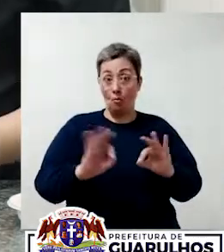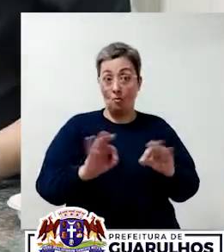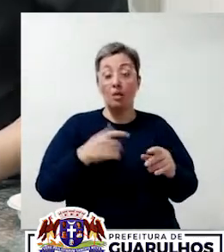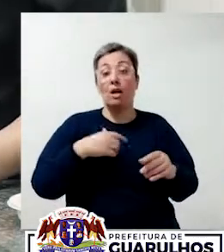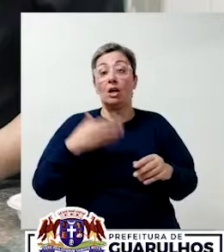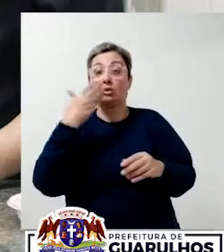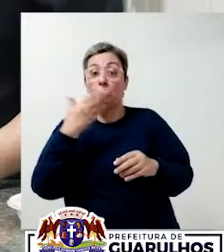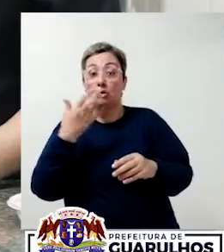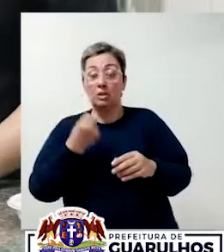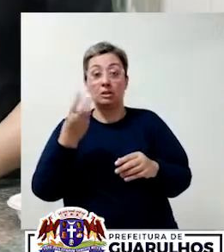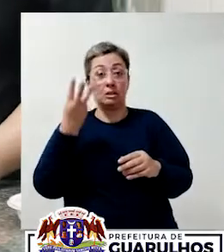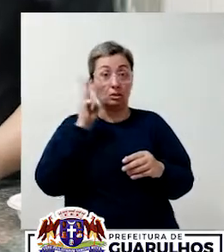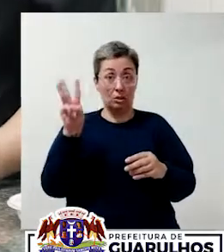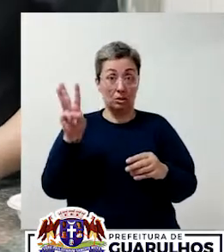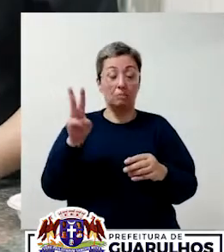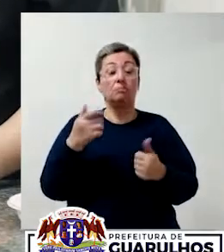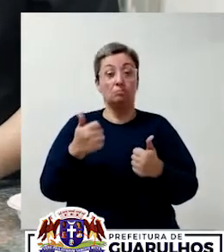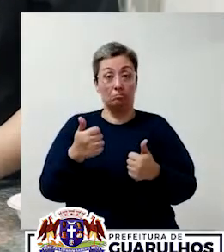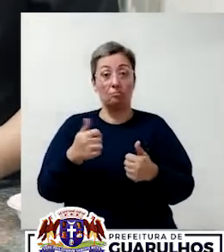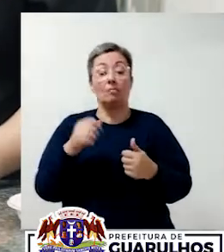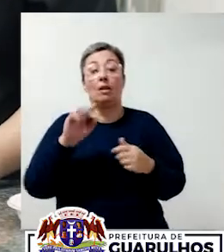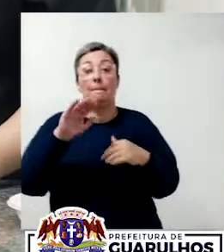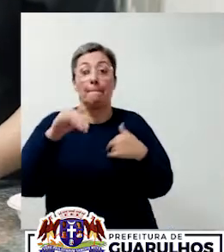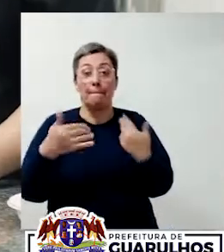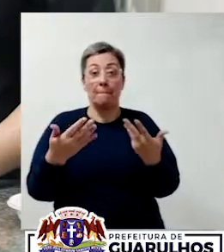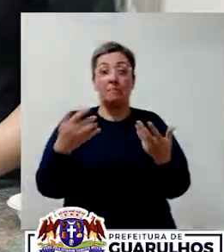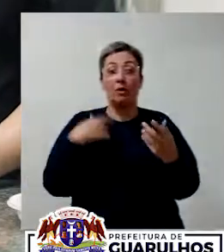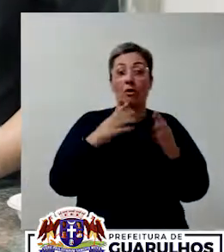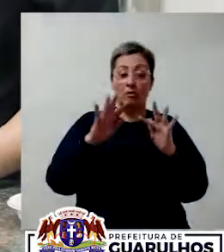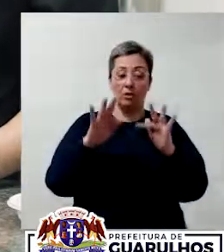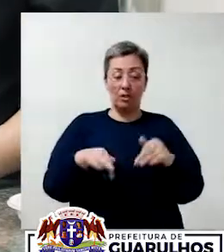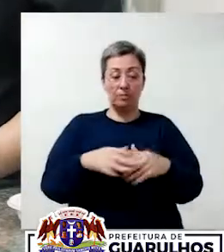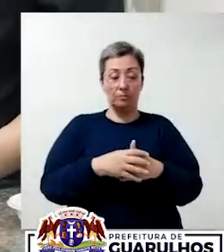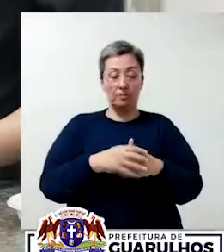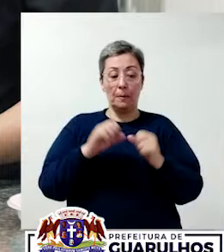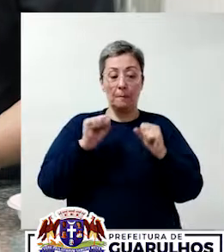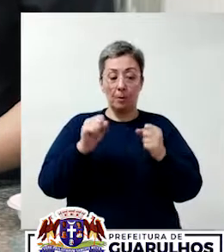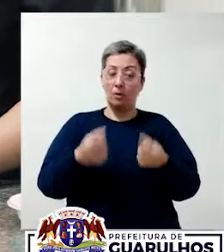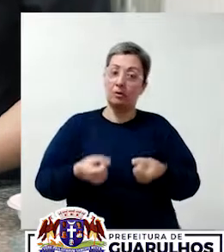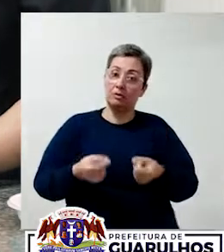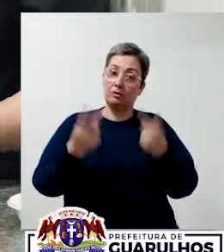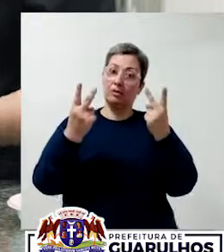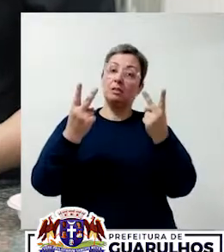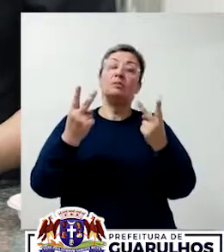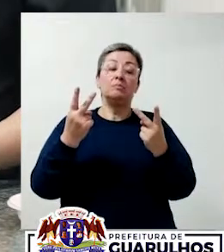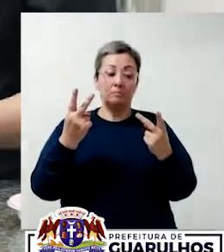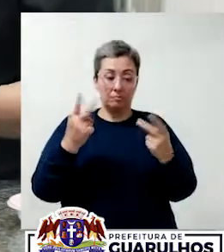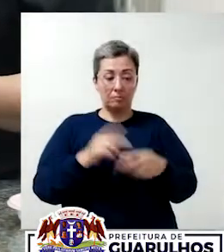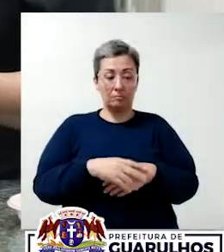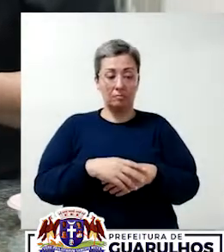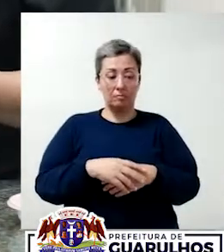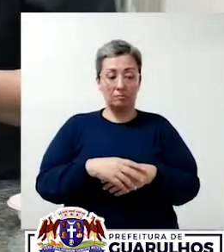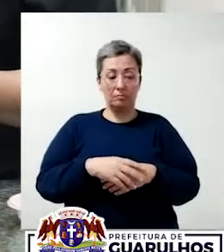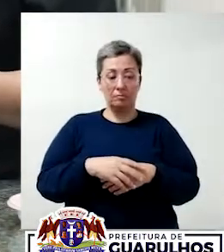a validade desse bolo 5 dias sem recheio, com recheio, que aqui no caso foi o doce de leite, 3